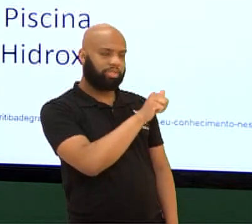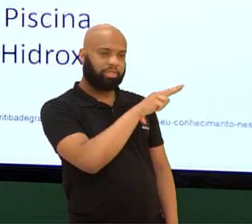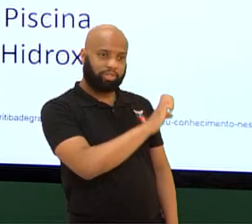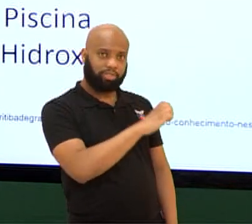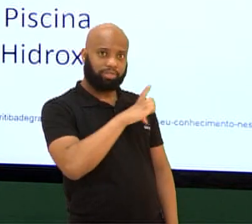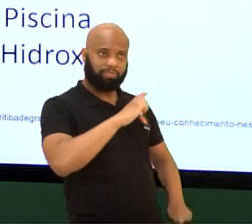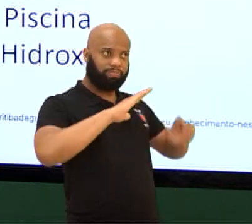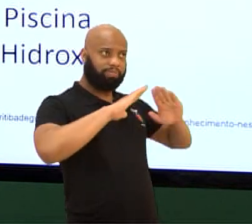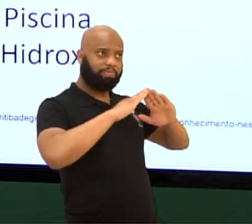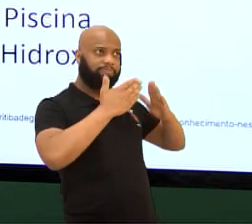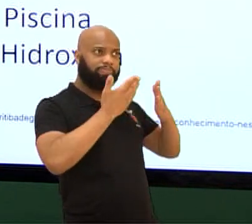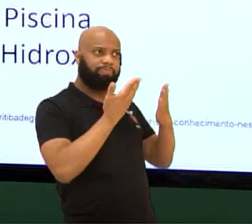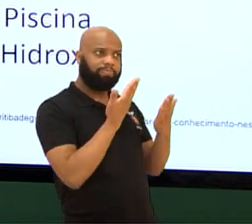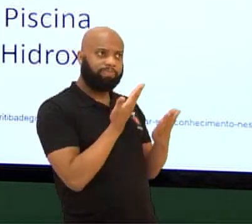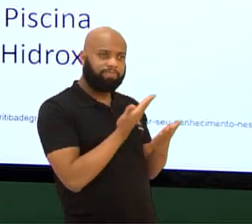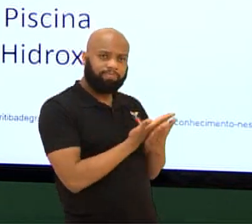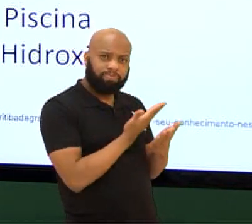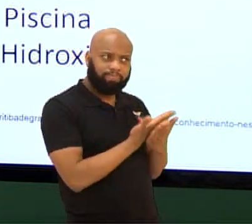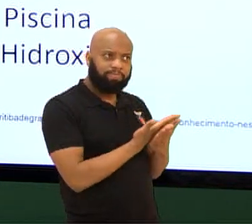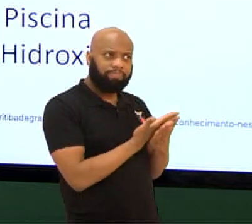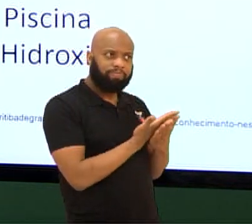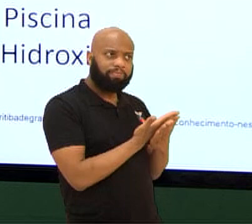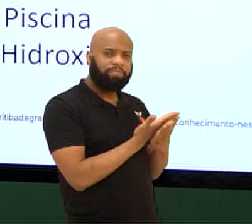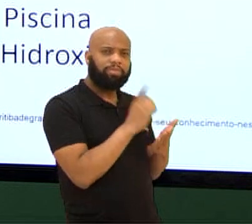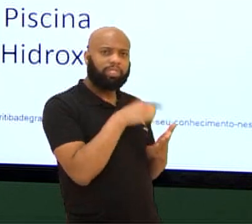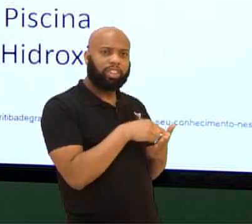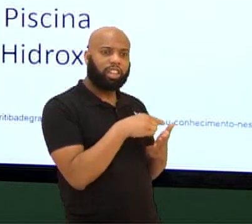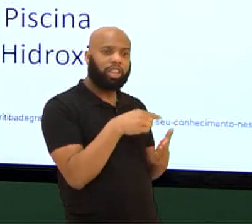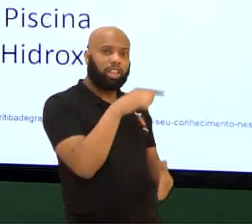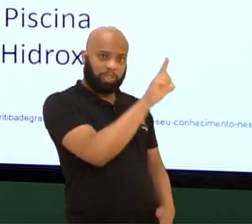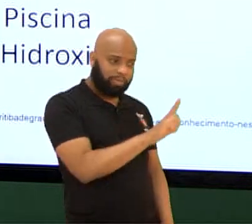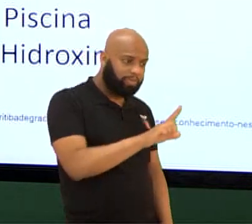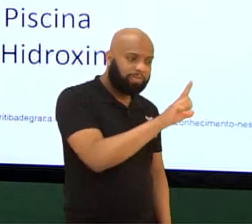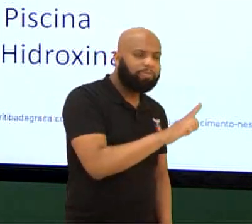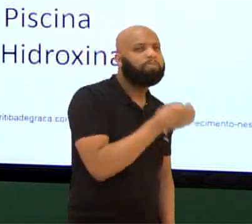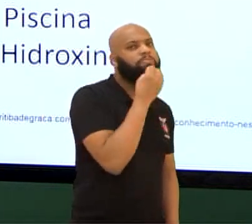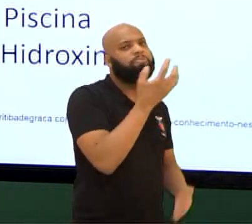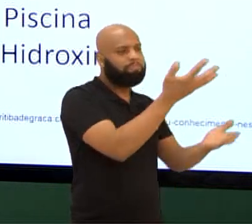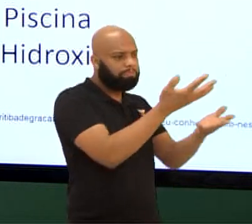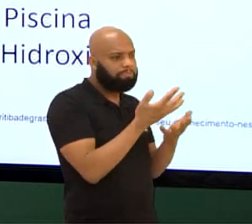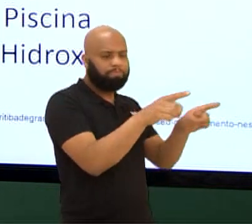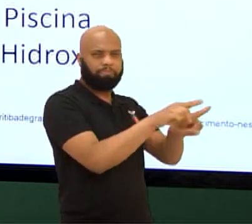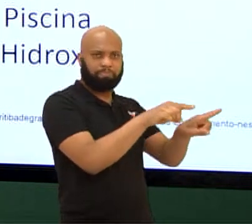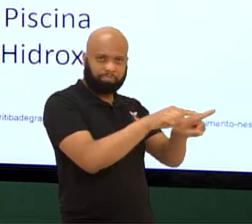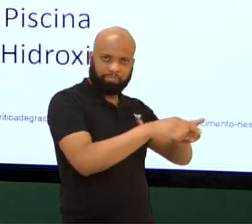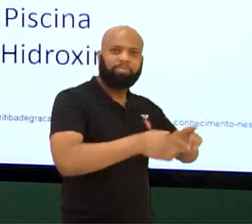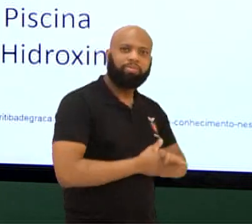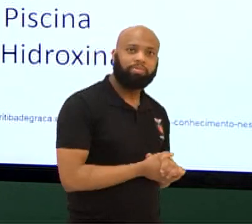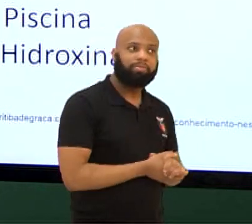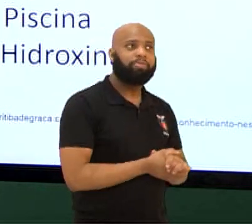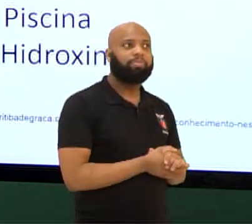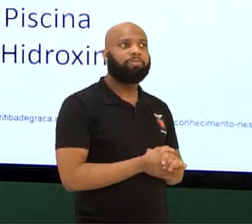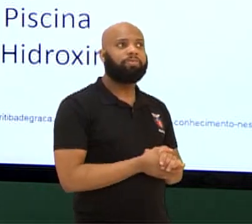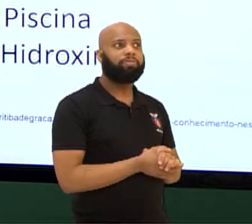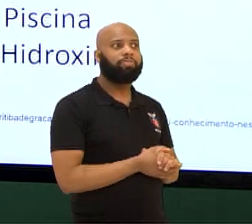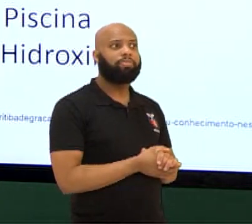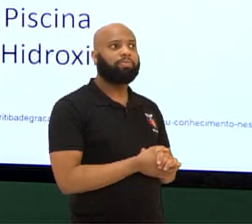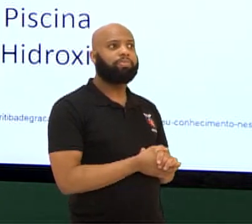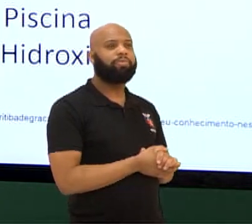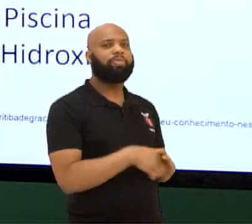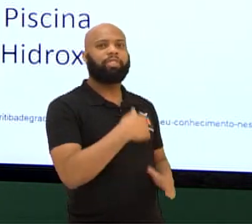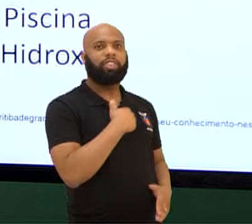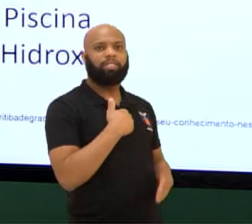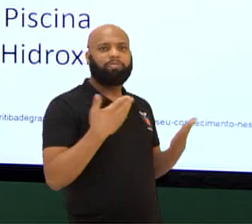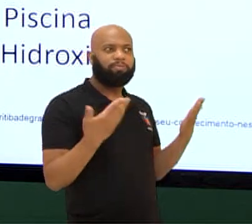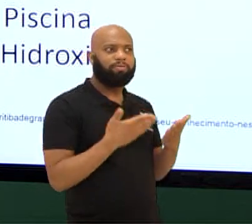João Drex, em Nova Londrina. Seja muito bem-vinda para a nossa aula. Então, sou do